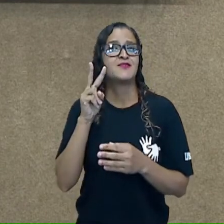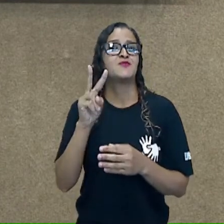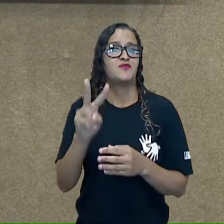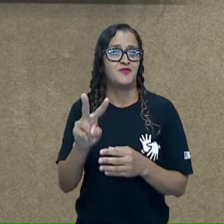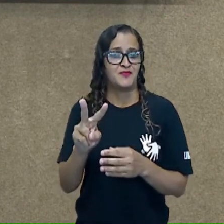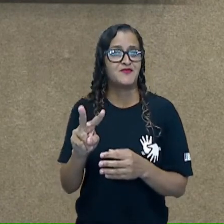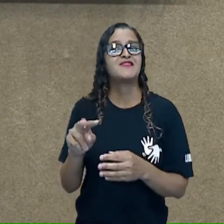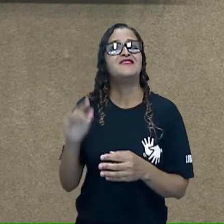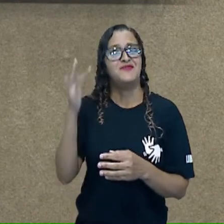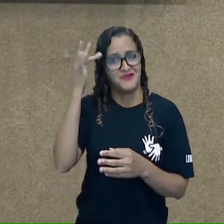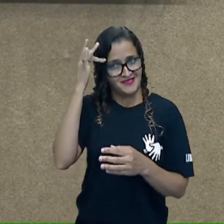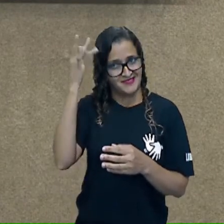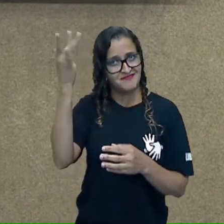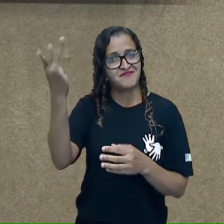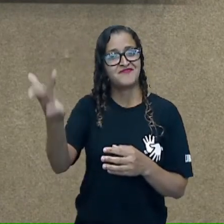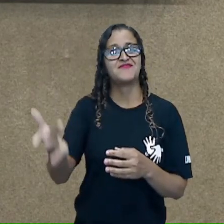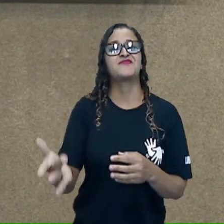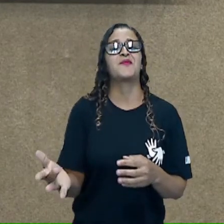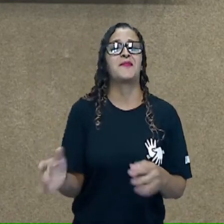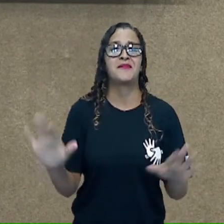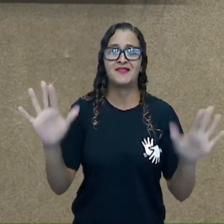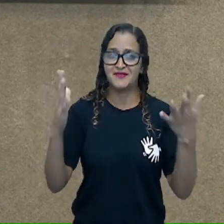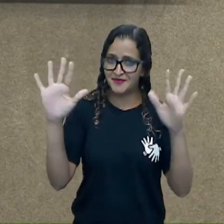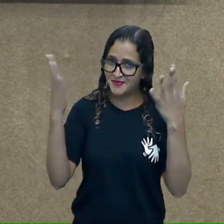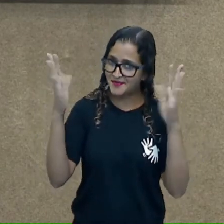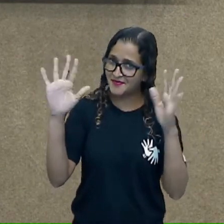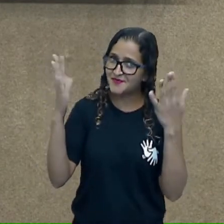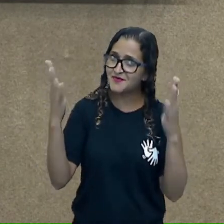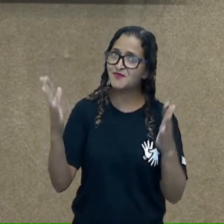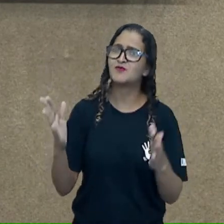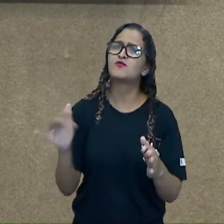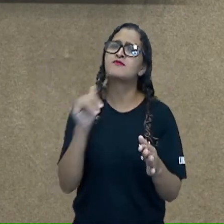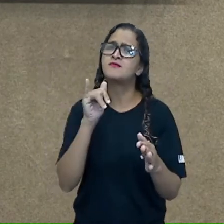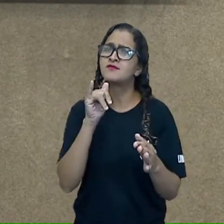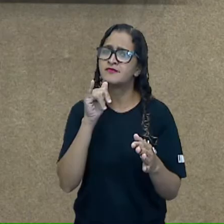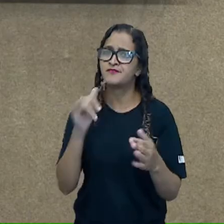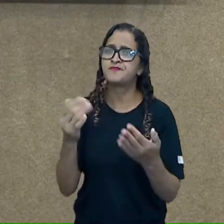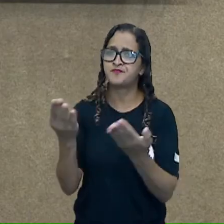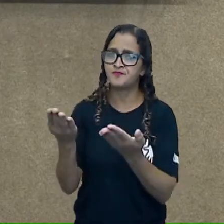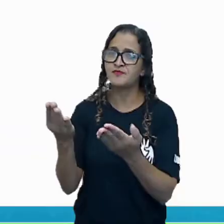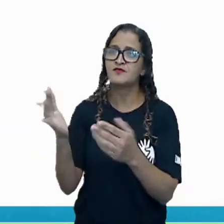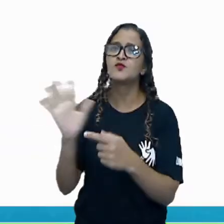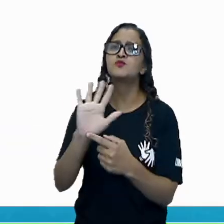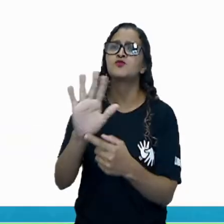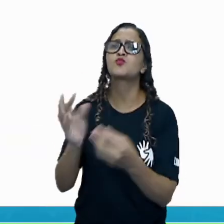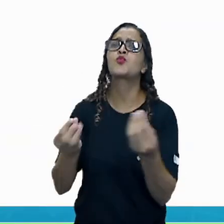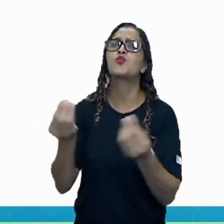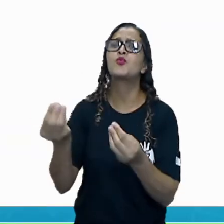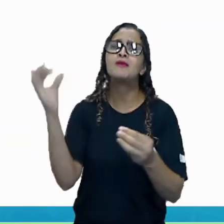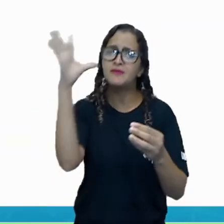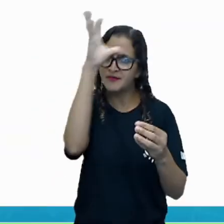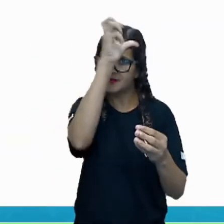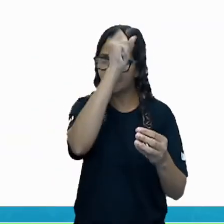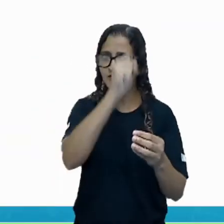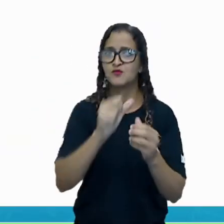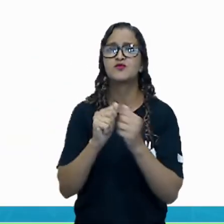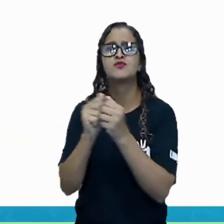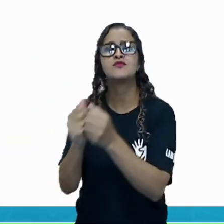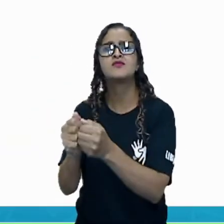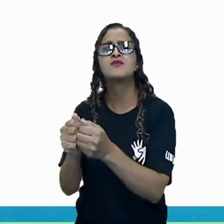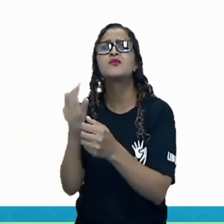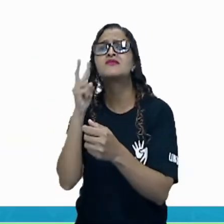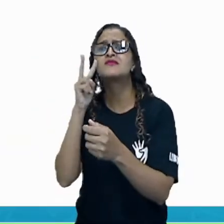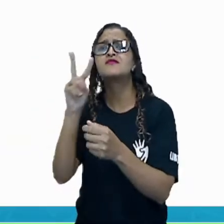responderam para mim que é fácil. Muito bem, então agora vocês vão me provar que realmente é fácil. O que a professora Vanessa trouxe